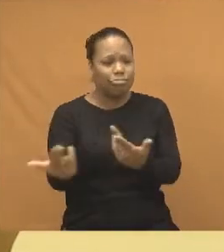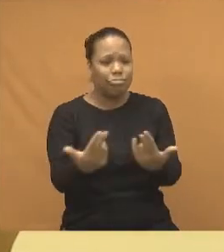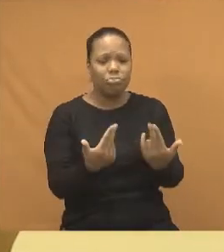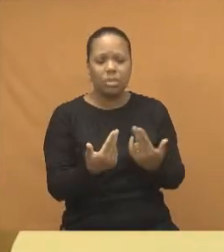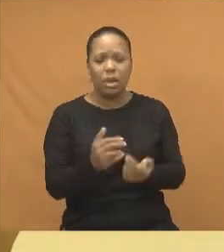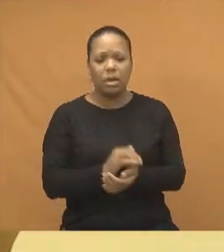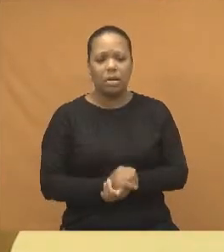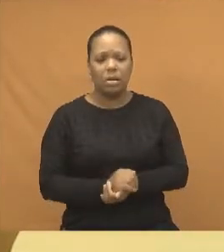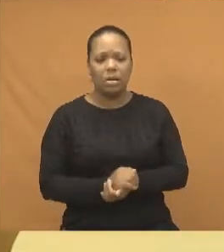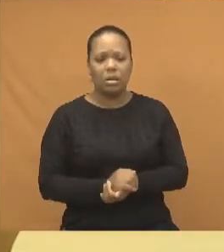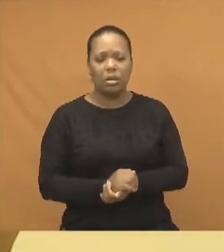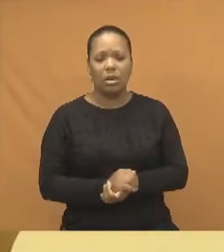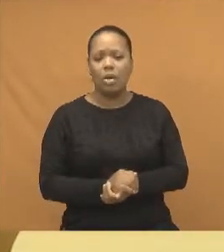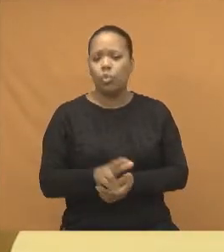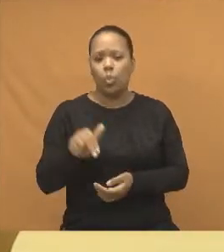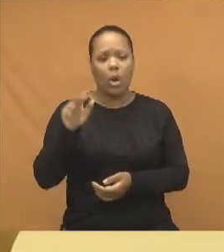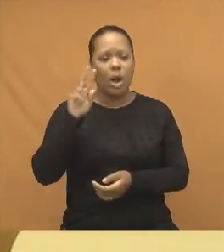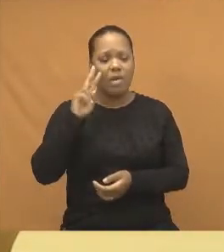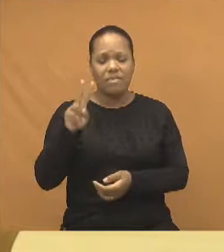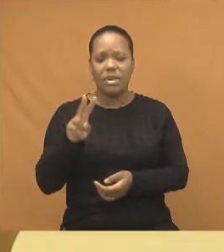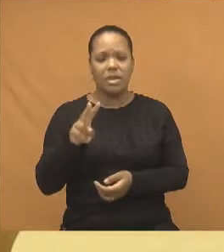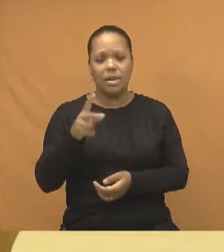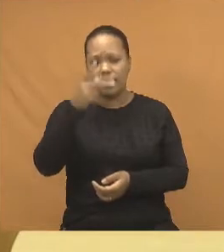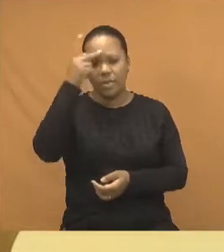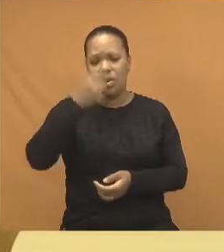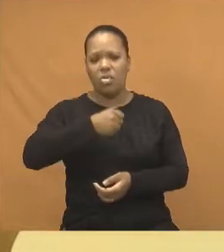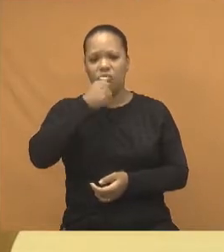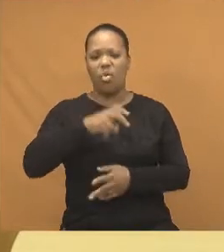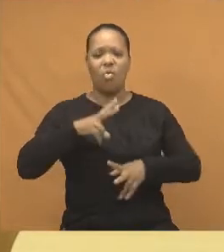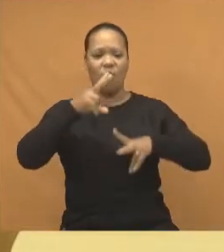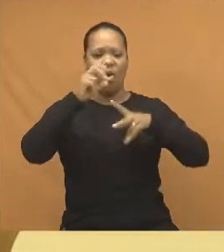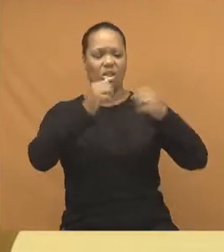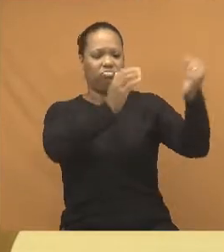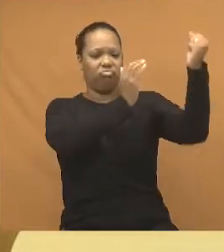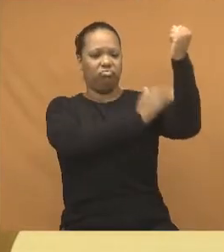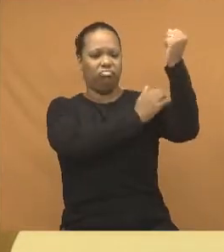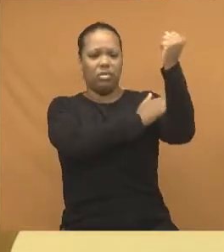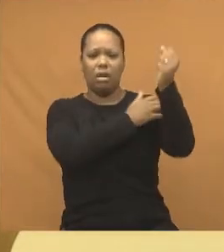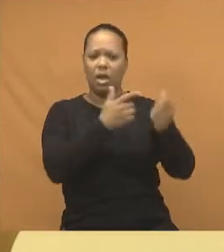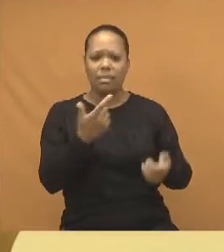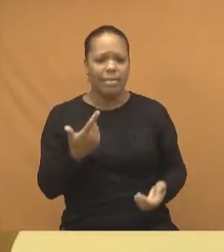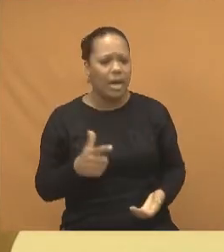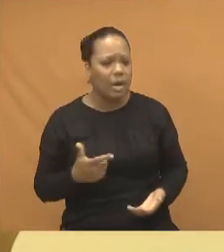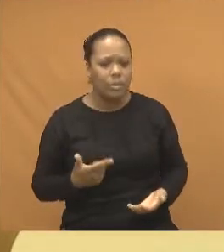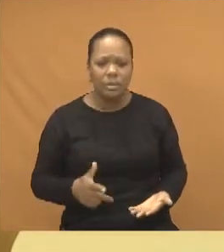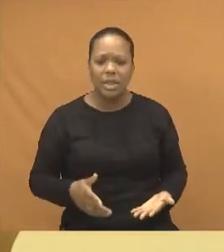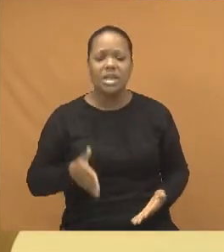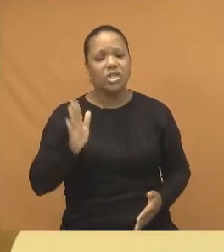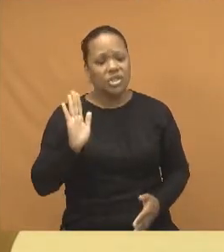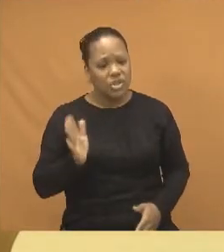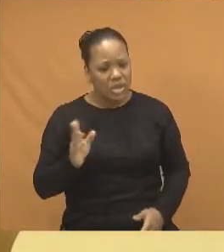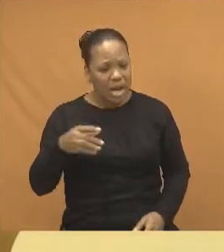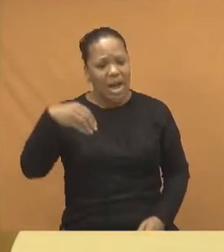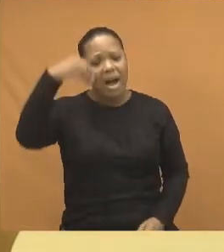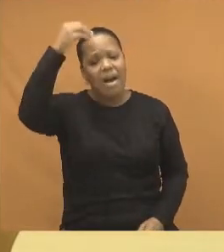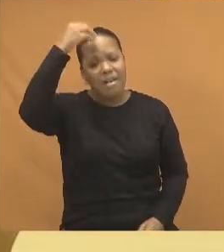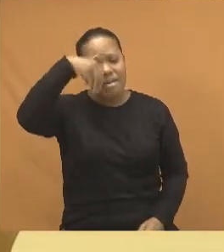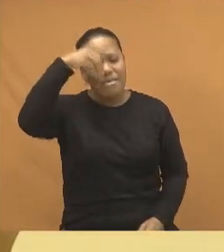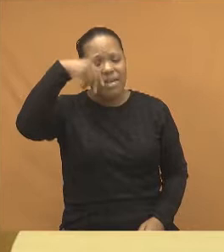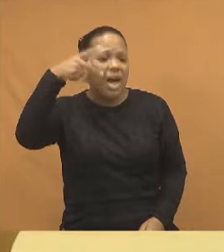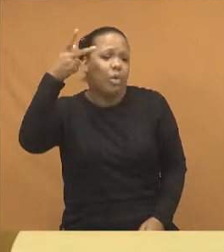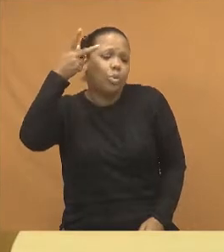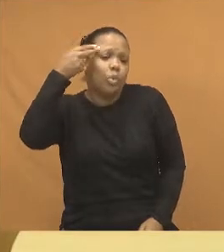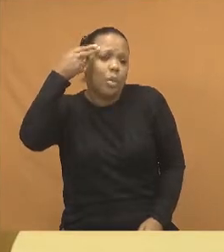Eu nunca vi um cara idoso dizer que estou forte, aí não existe isso. Já vai ficando fraco de